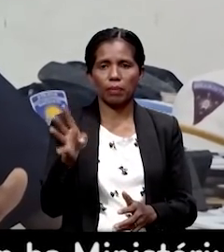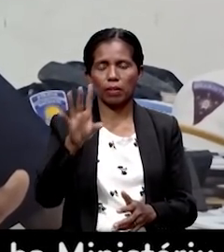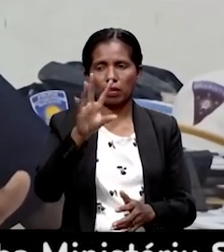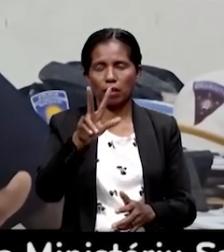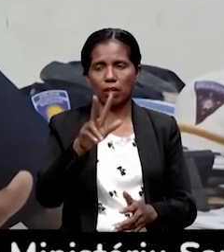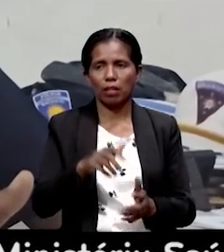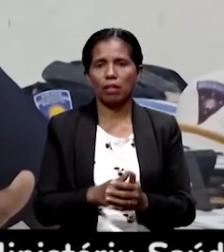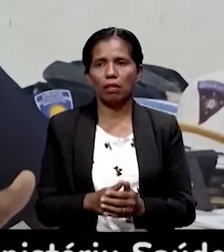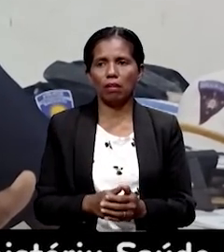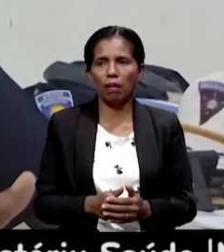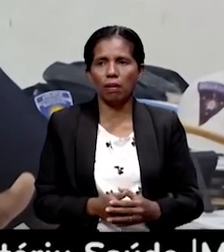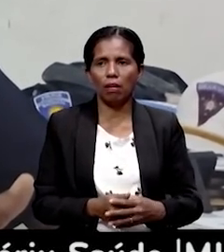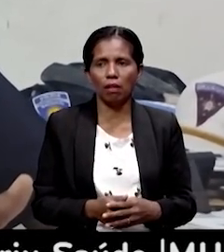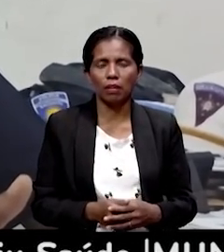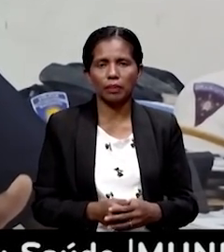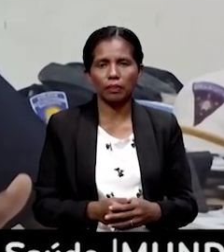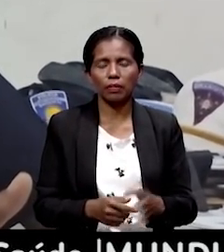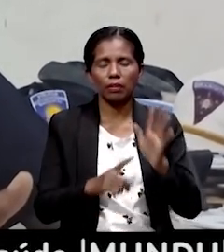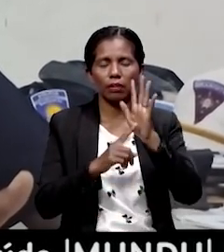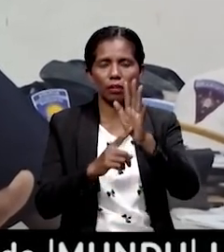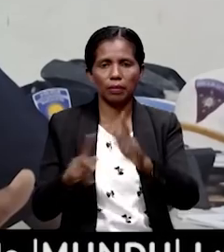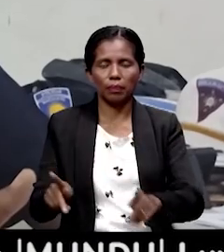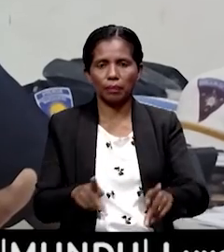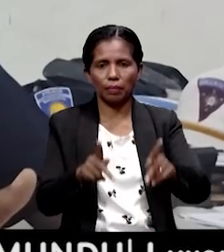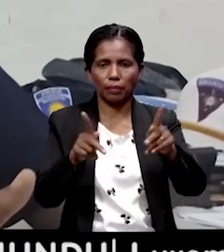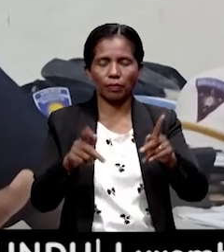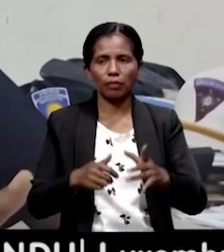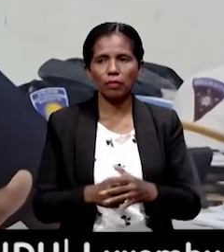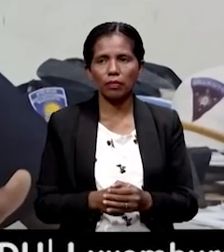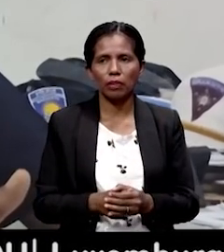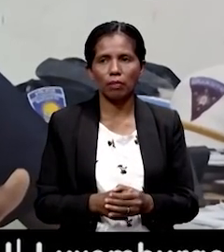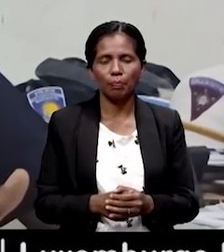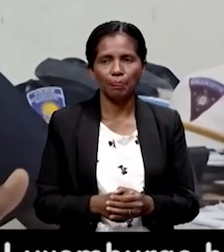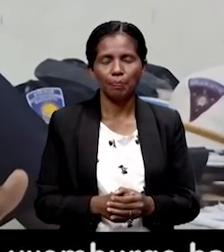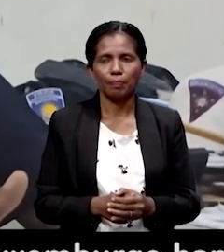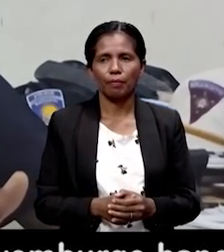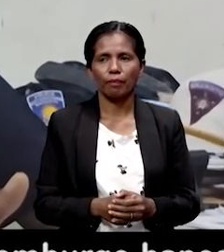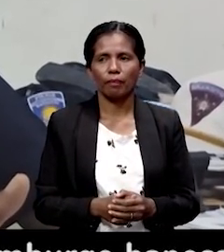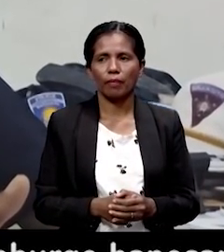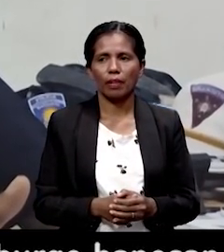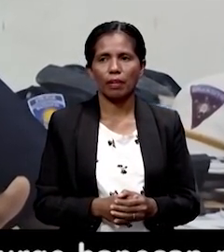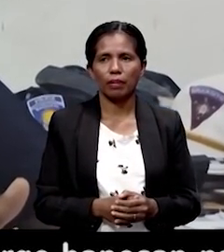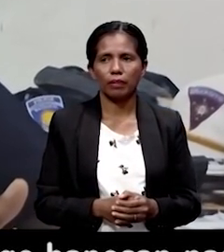ba autoridade pública né e